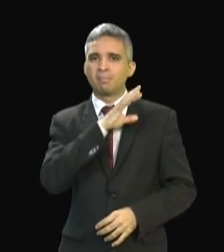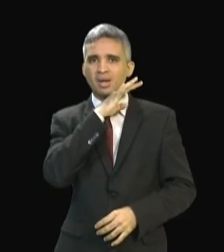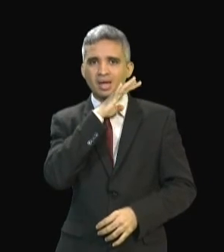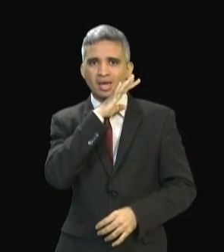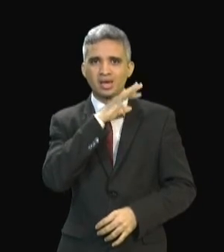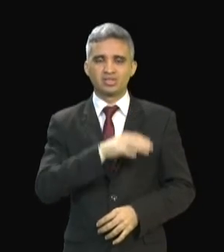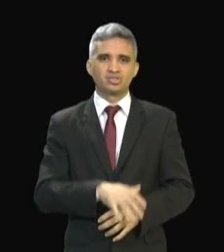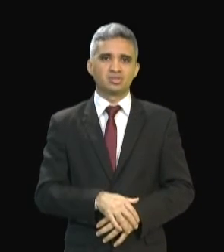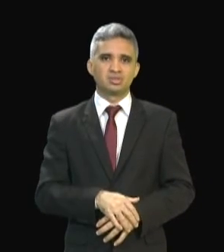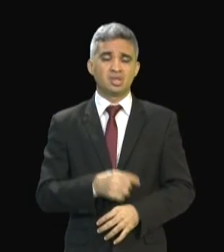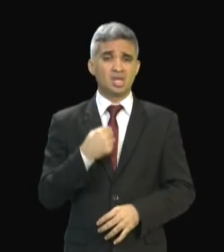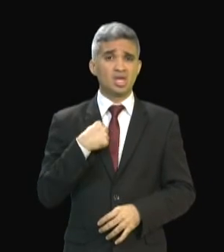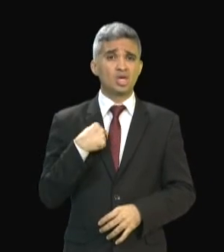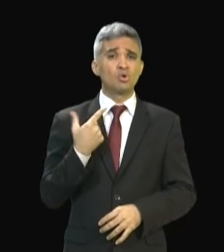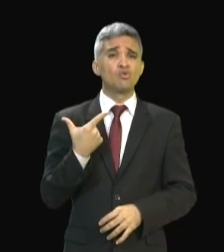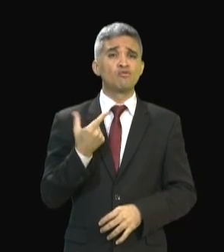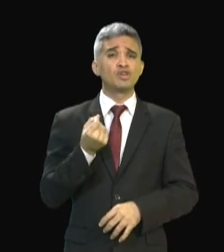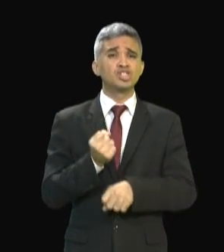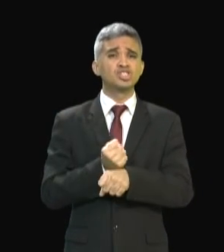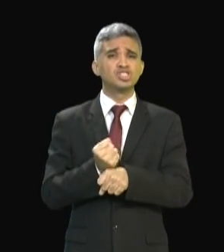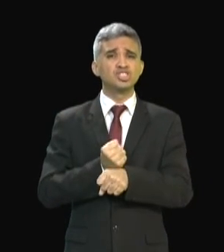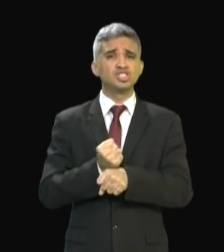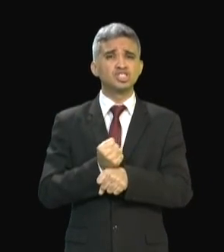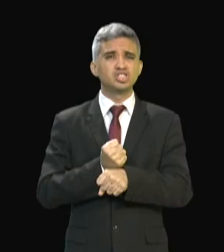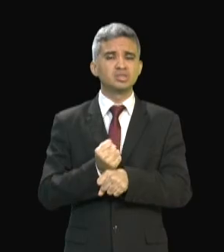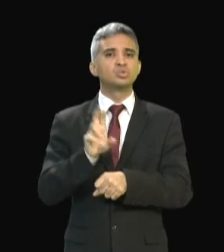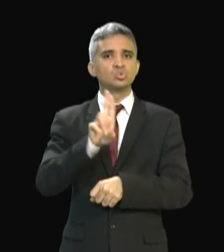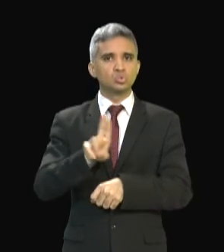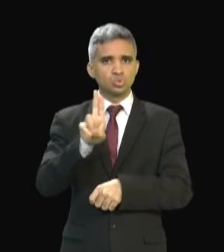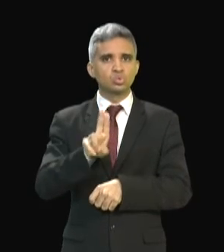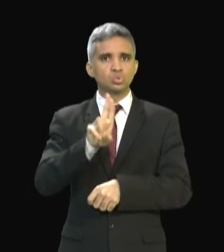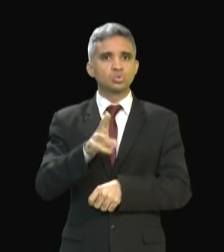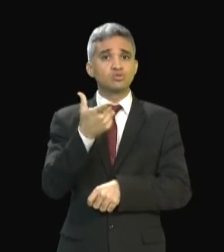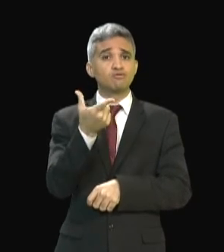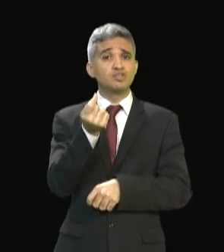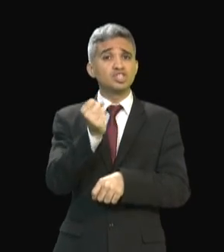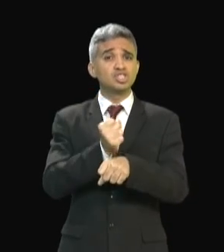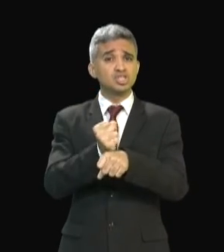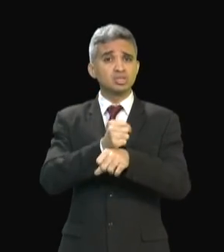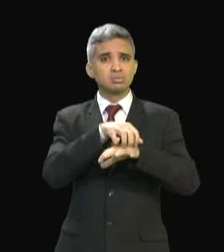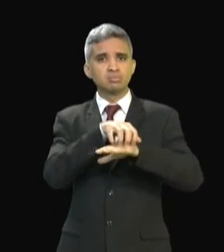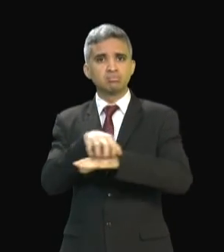como usuário vejo a má qualidade. E para culminar, passaram mais de 15 dias